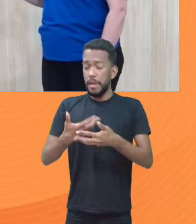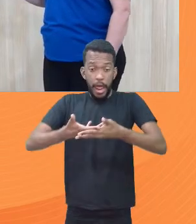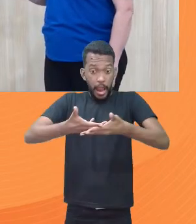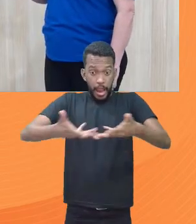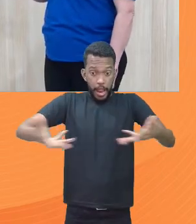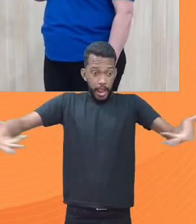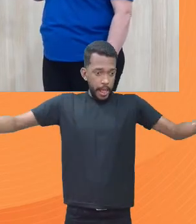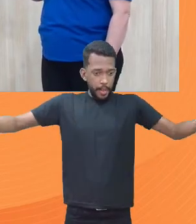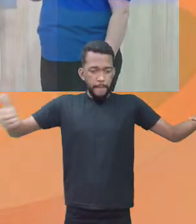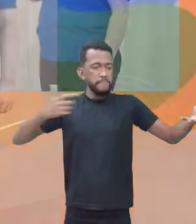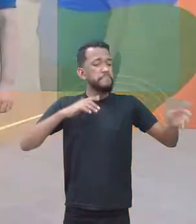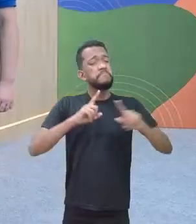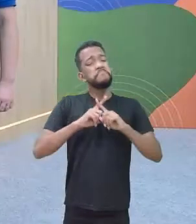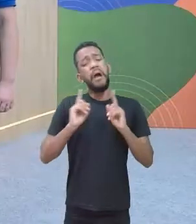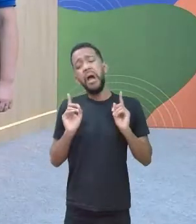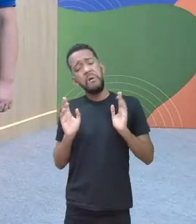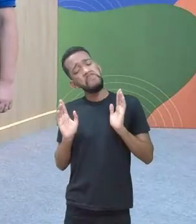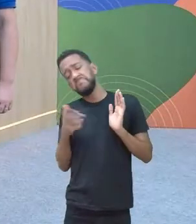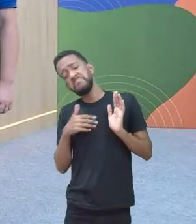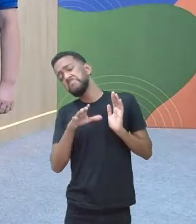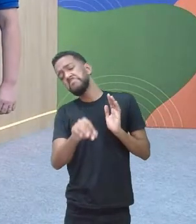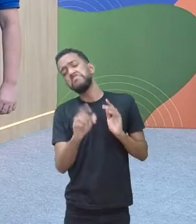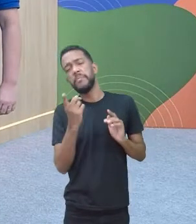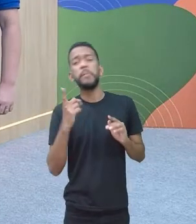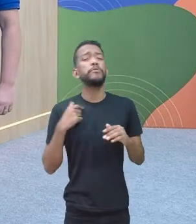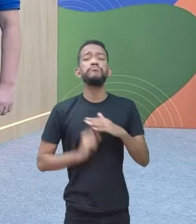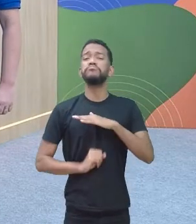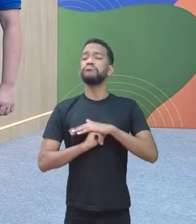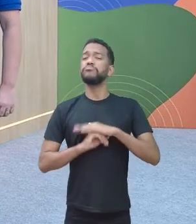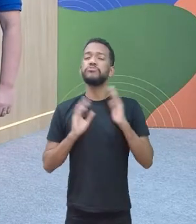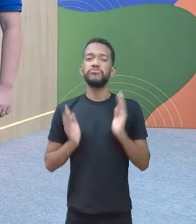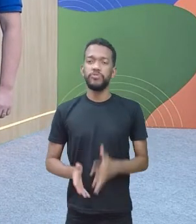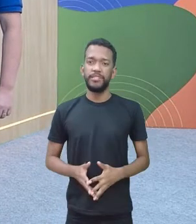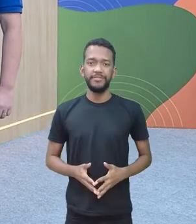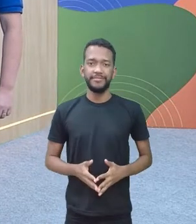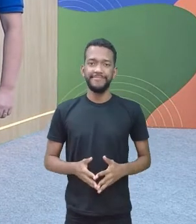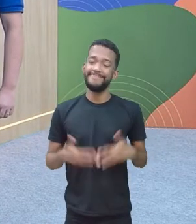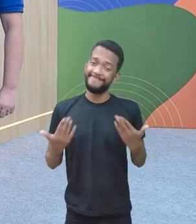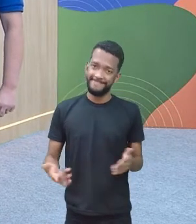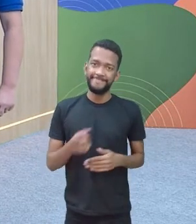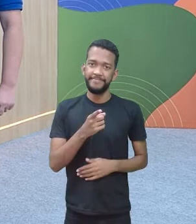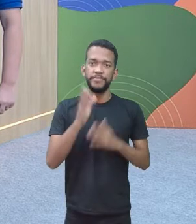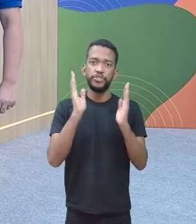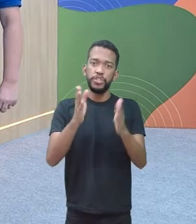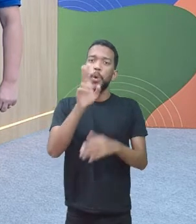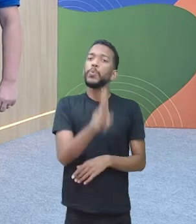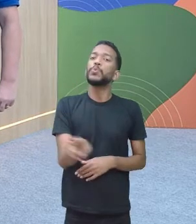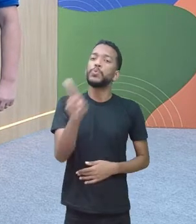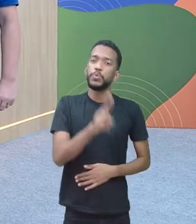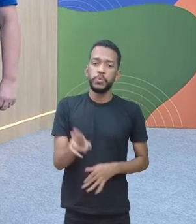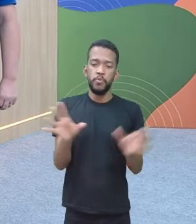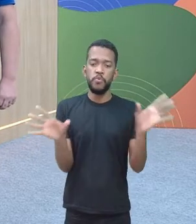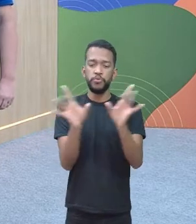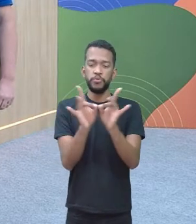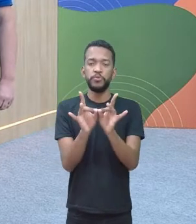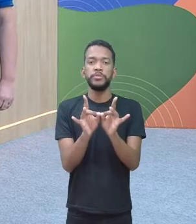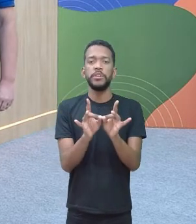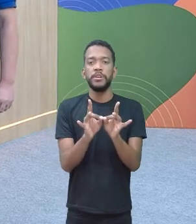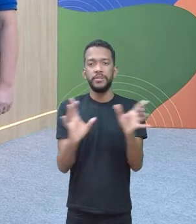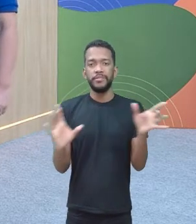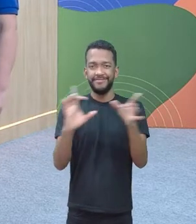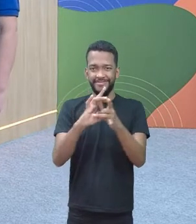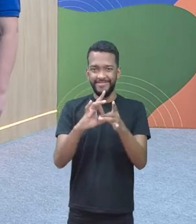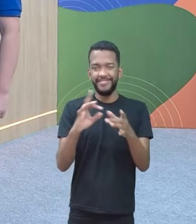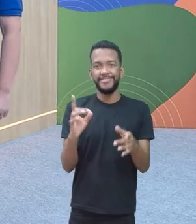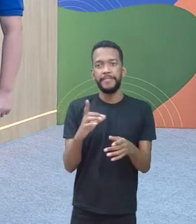recheada. Mas eu não vou mais comer porque estou satisfeita. Então, você usou, não é, uma conjunção. Quando você fala assim,